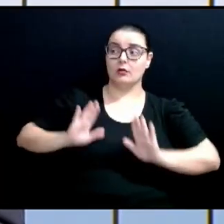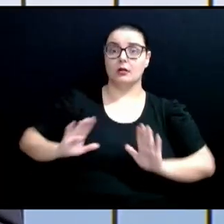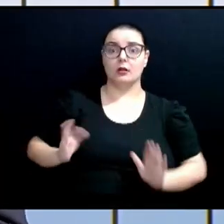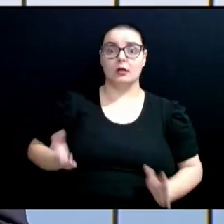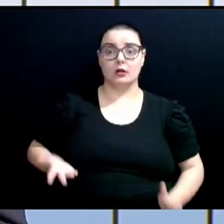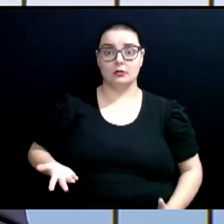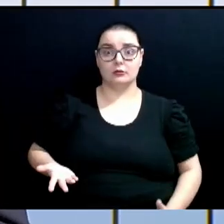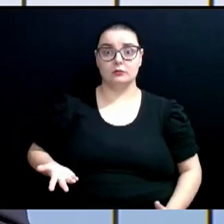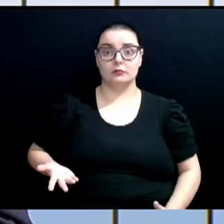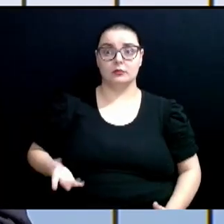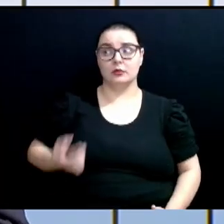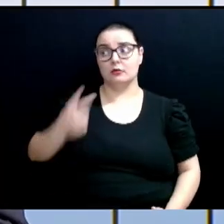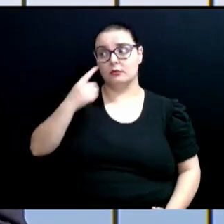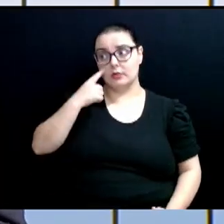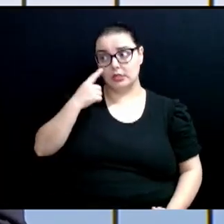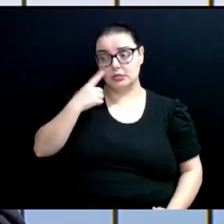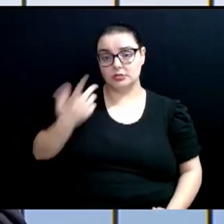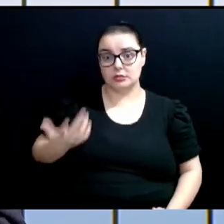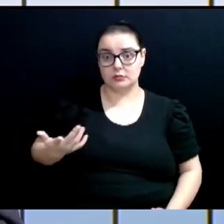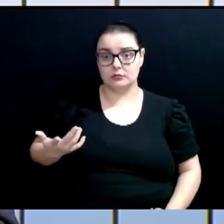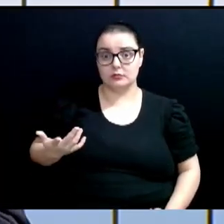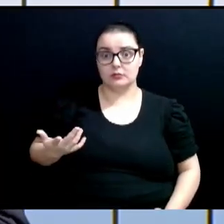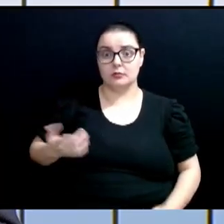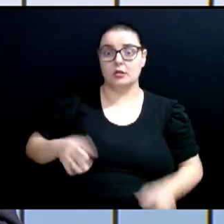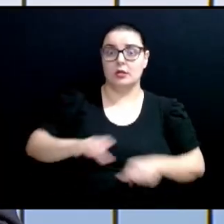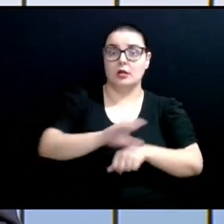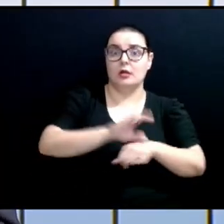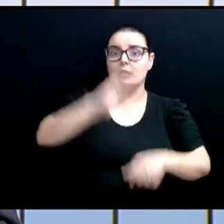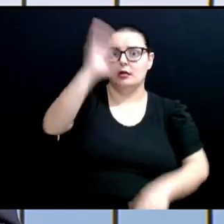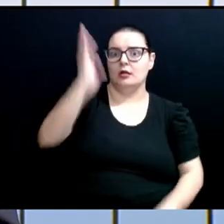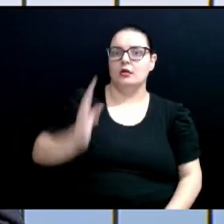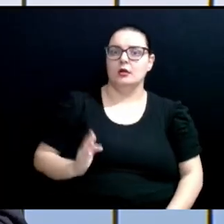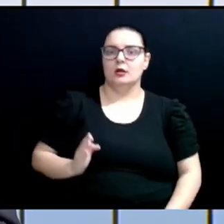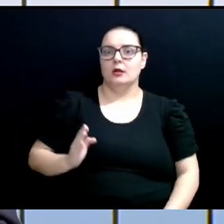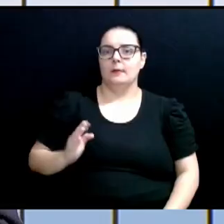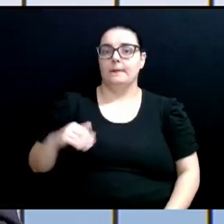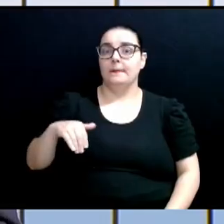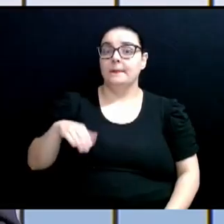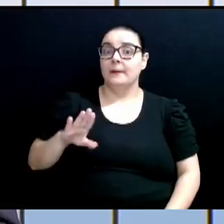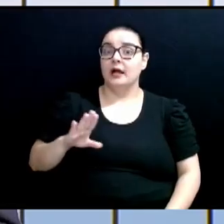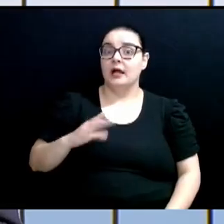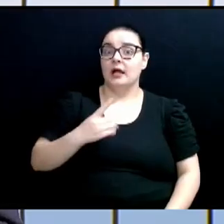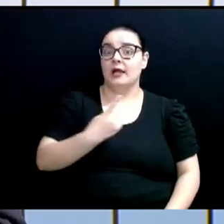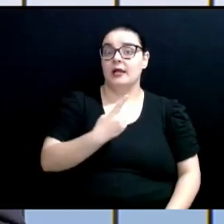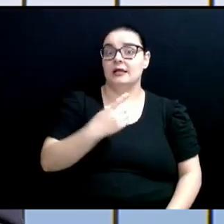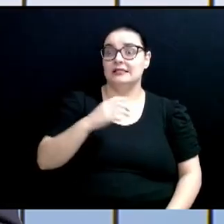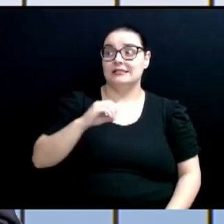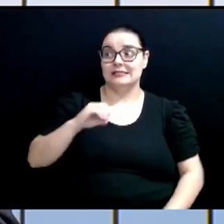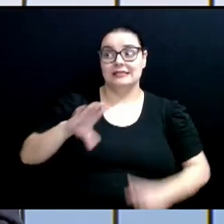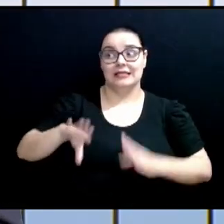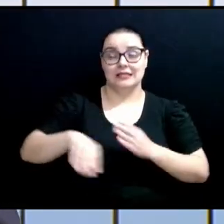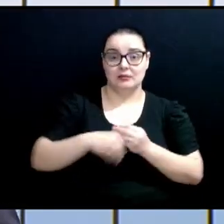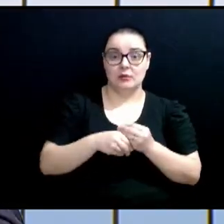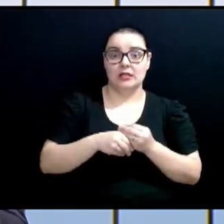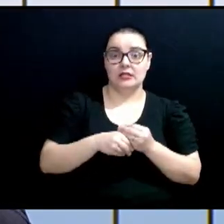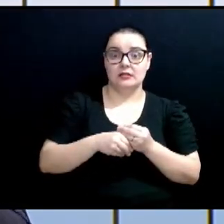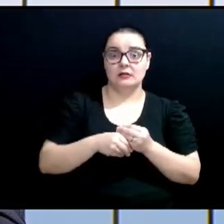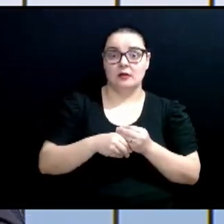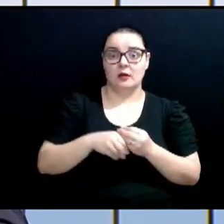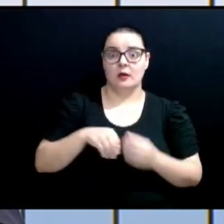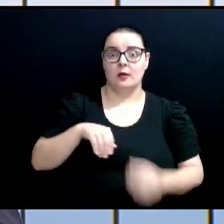Veja, a Constituição do Brasil já passa de mais de 100 emendas, né? Mais de 130